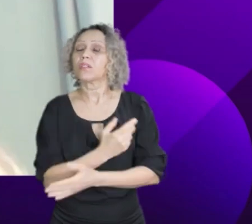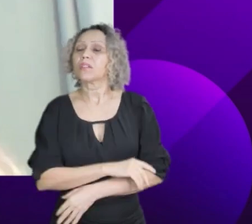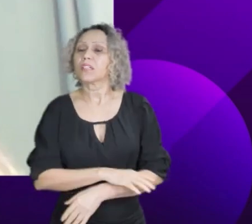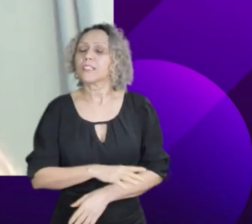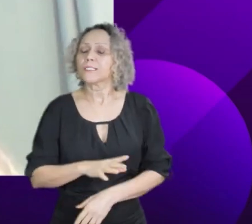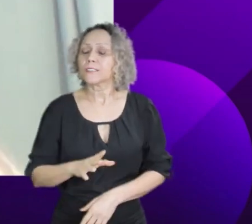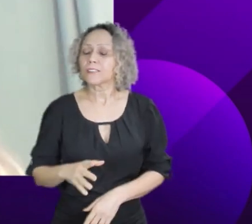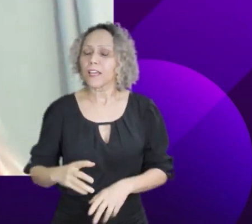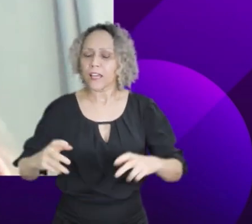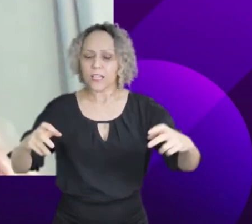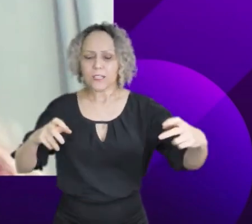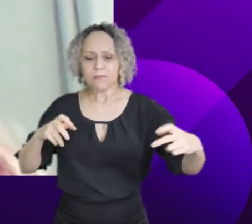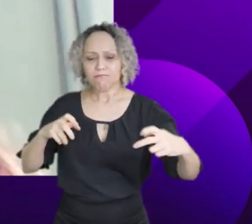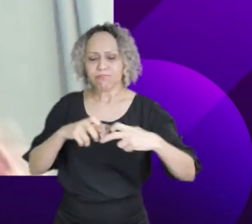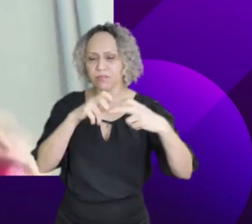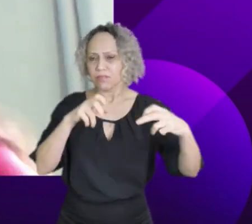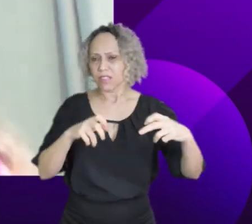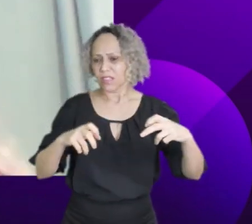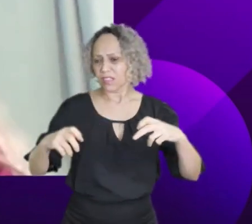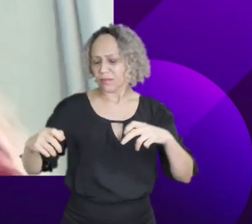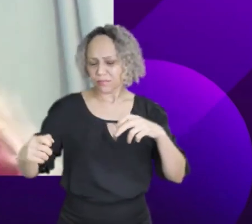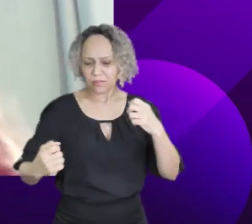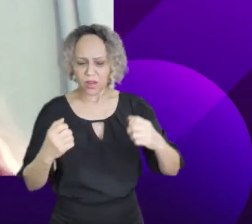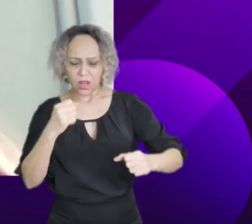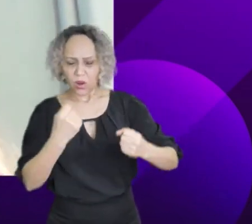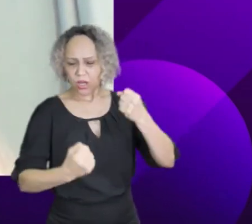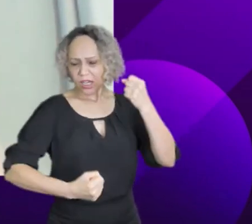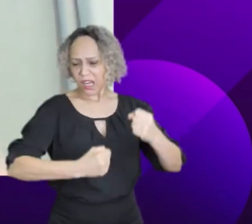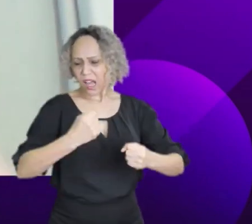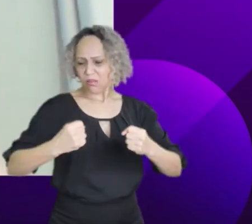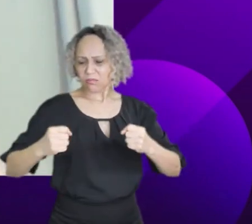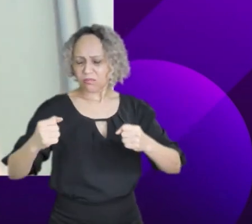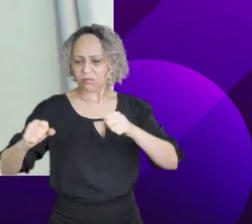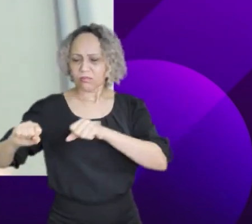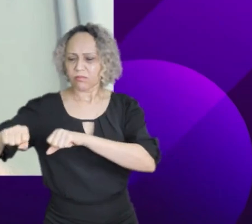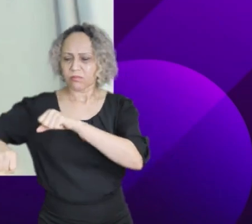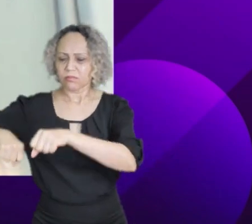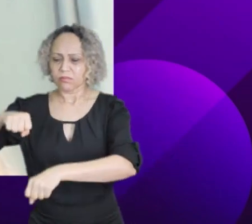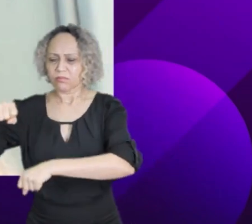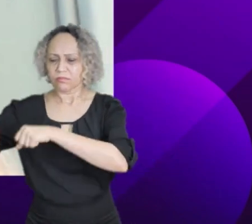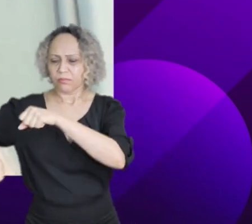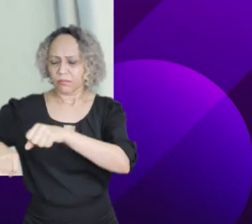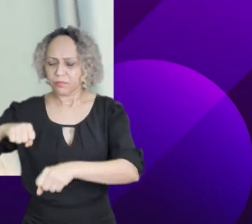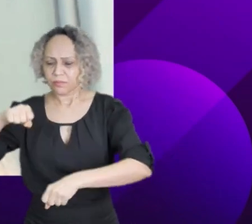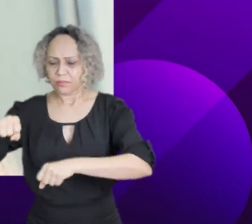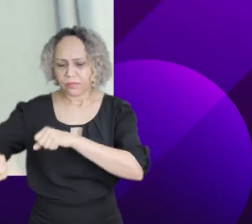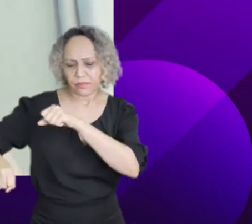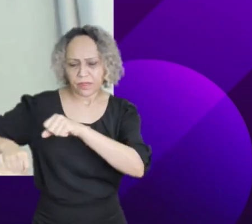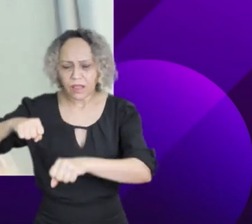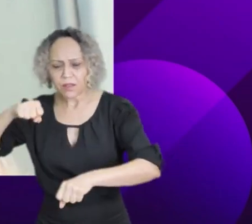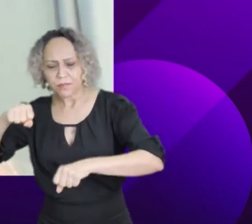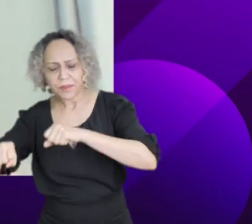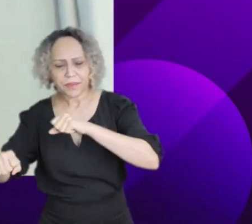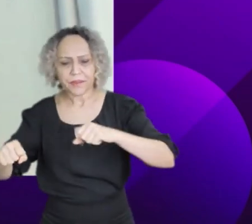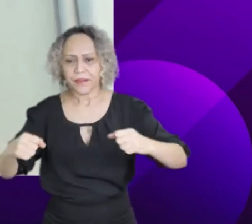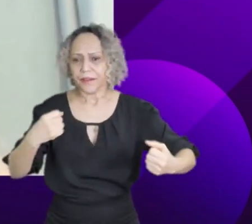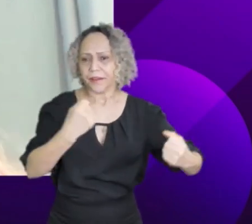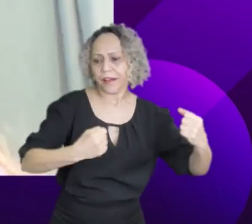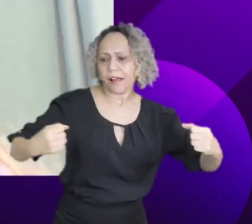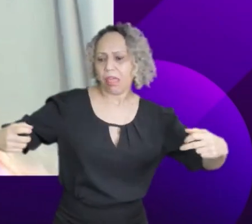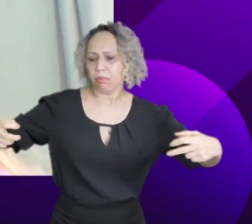das colisões com os ciclistas. É muito interessante quando se vai criar uma política pública